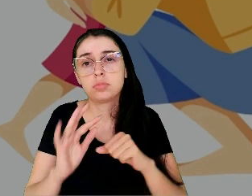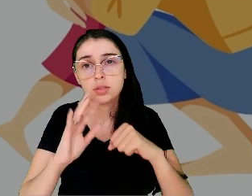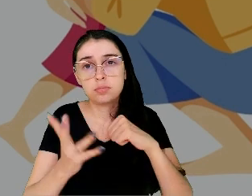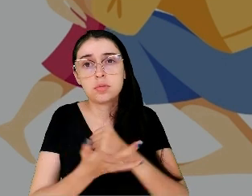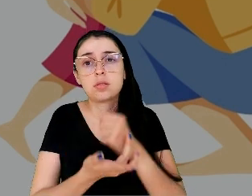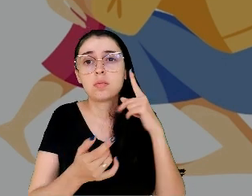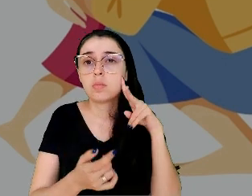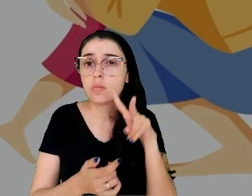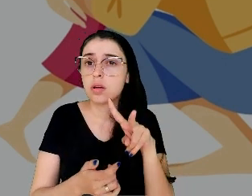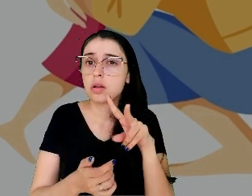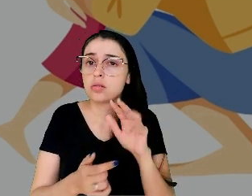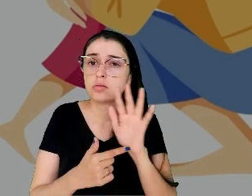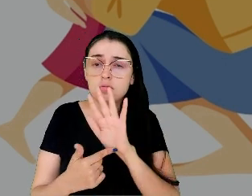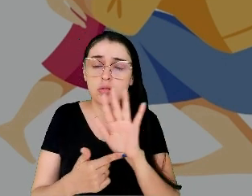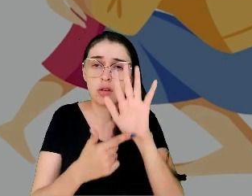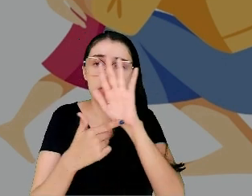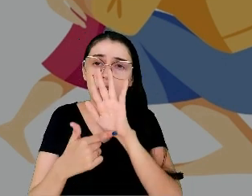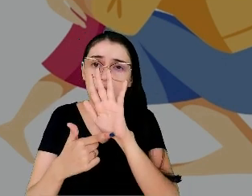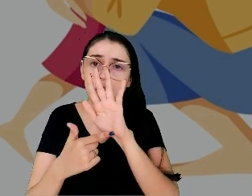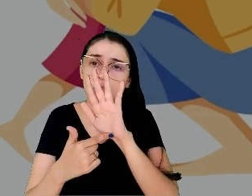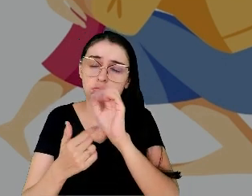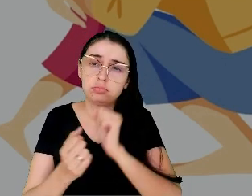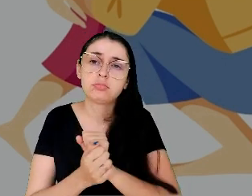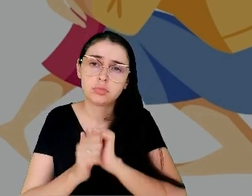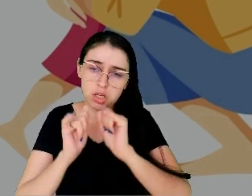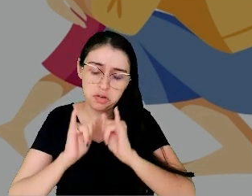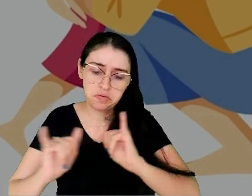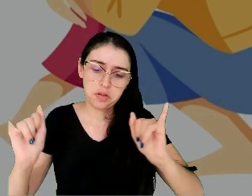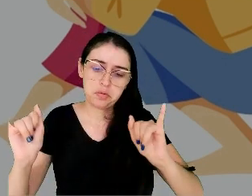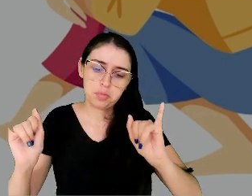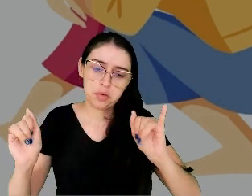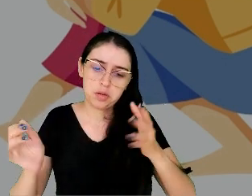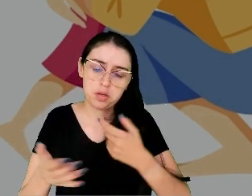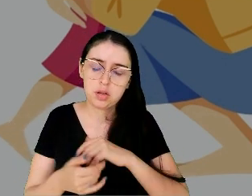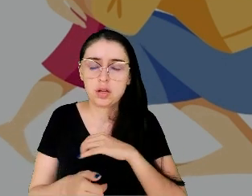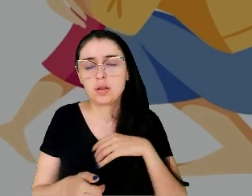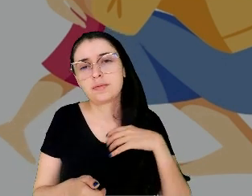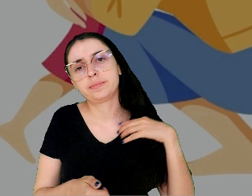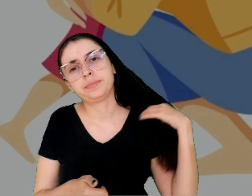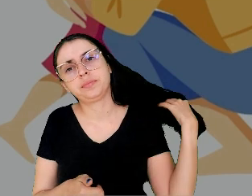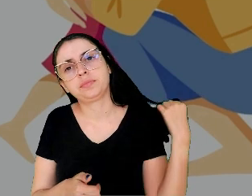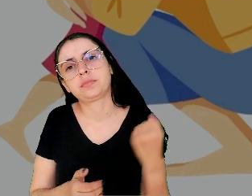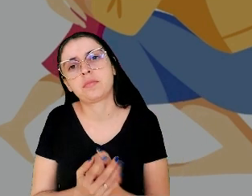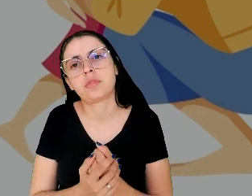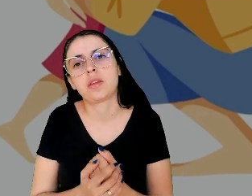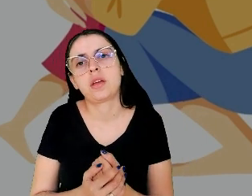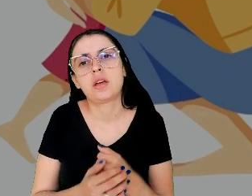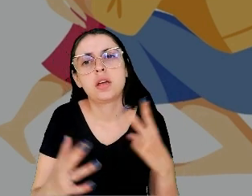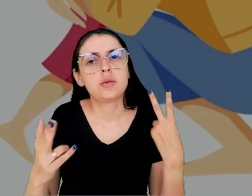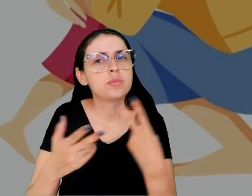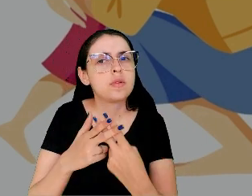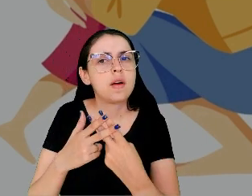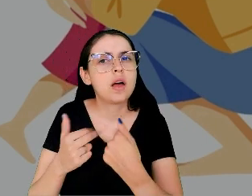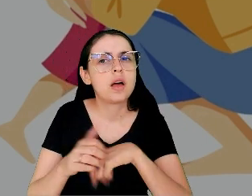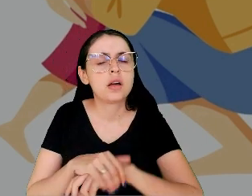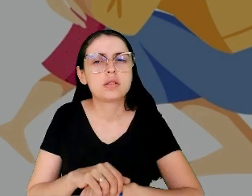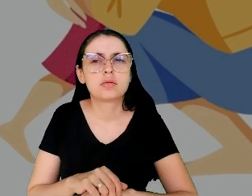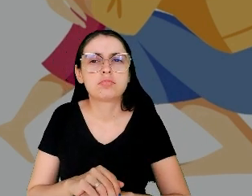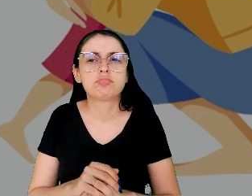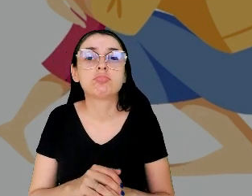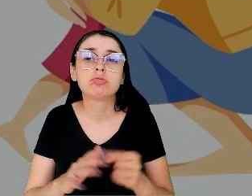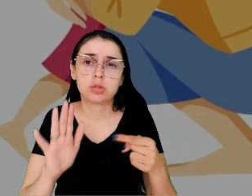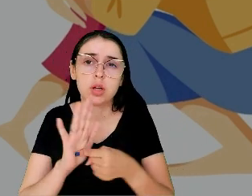demonstrando enfaticamente ou evidenciando que a privação do saneamento acaba sendo a